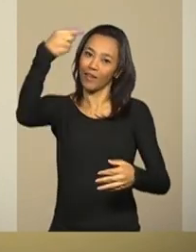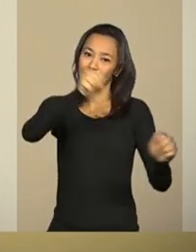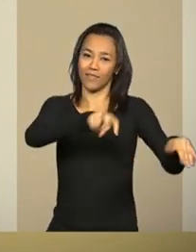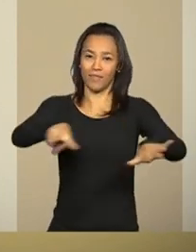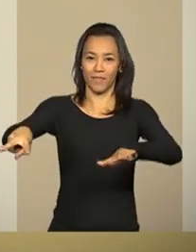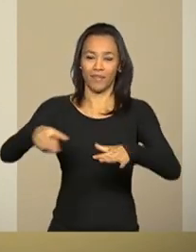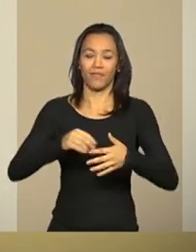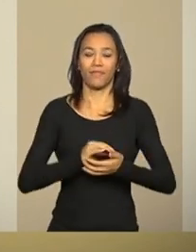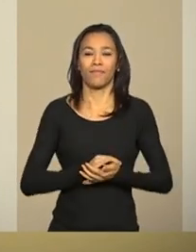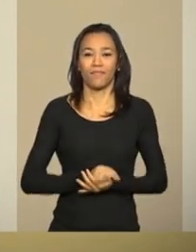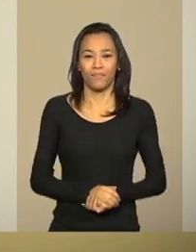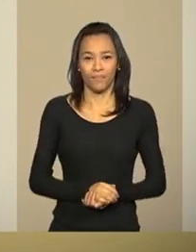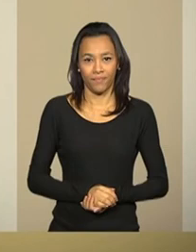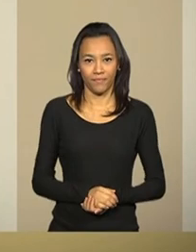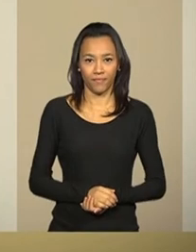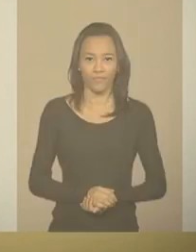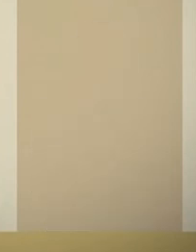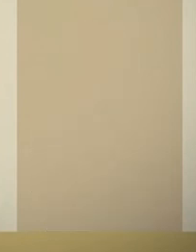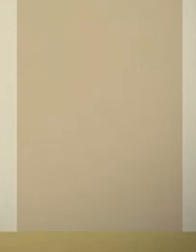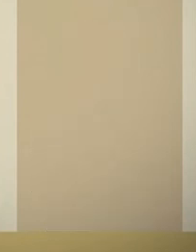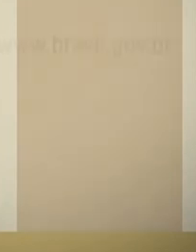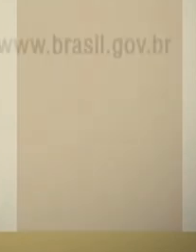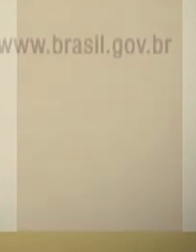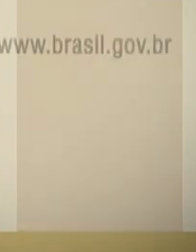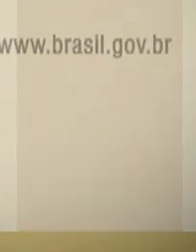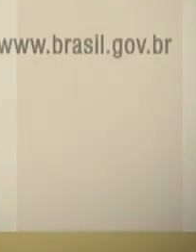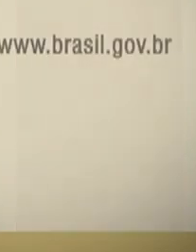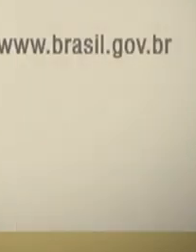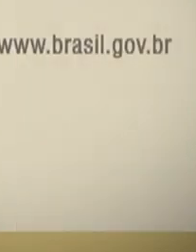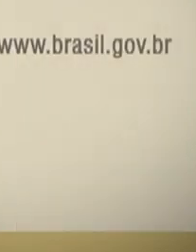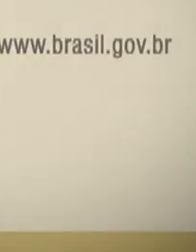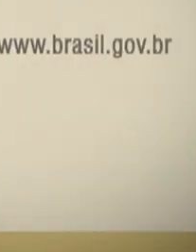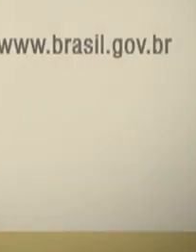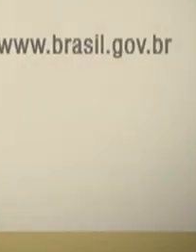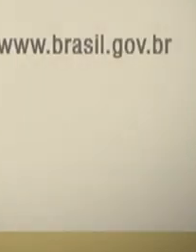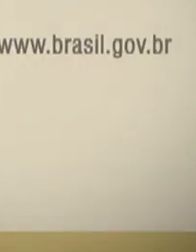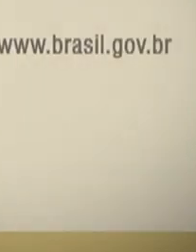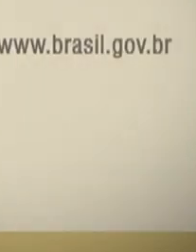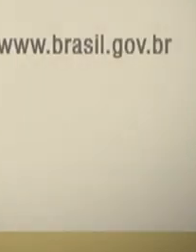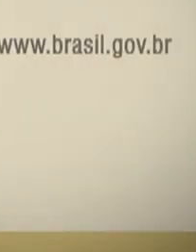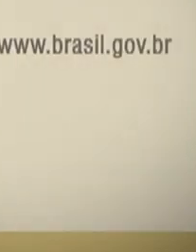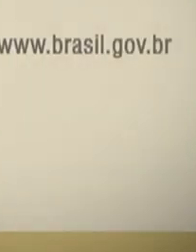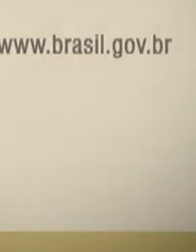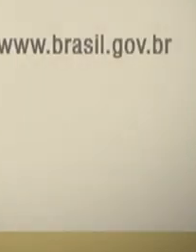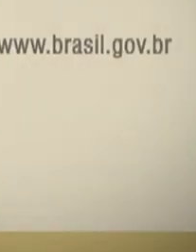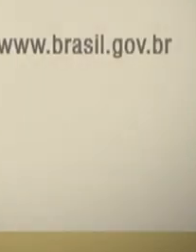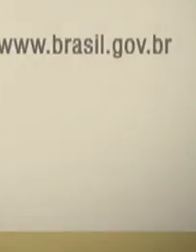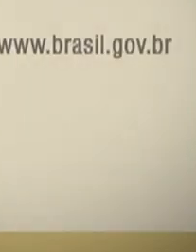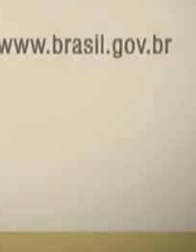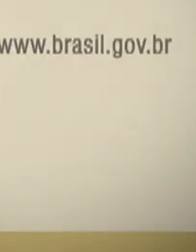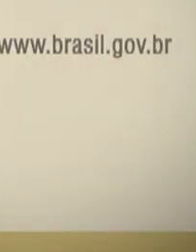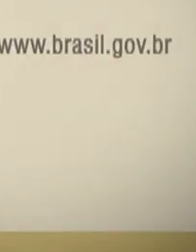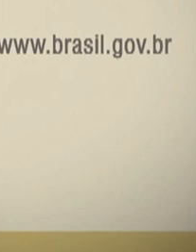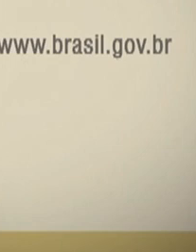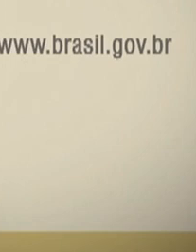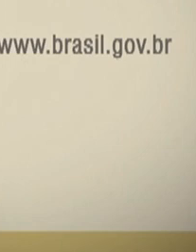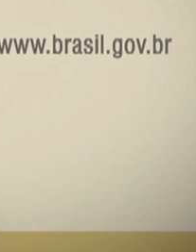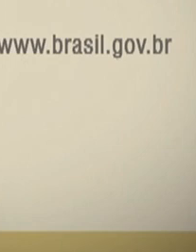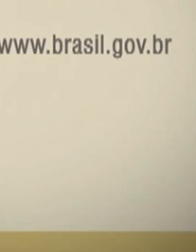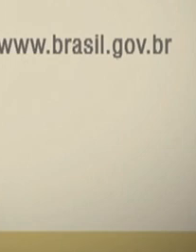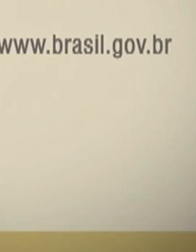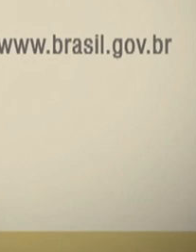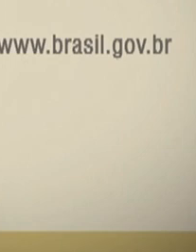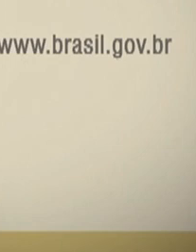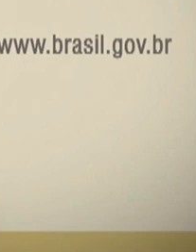semana que vem. Obrigado, presidente. Para você que nos ouve, pode acessar o Café com a Presidenta na internet. O endereço é